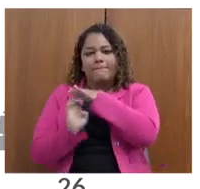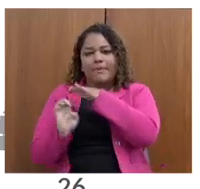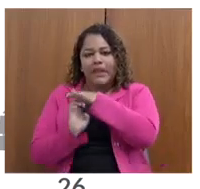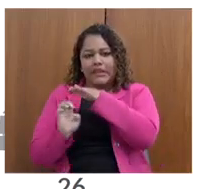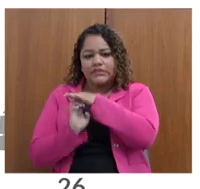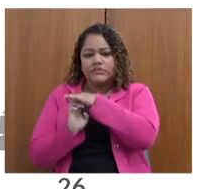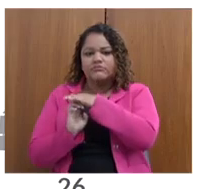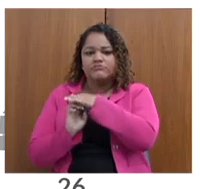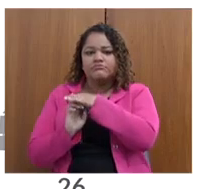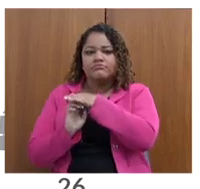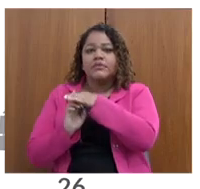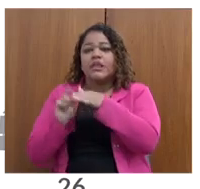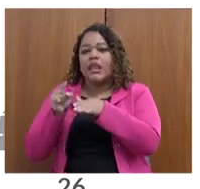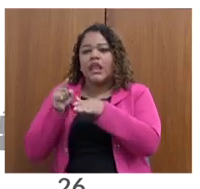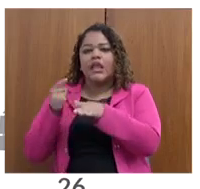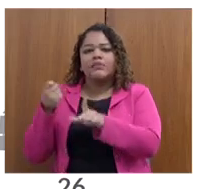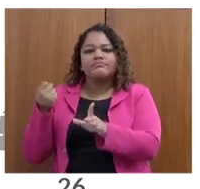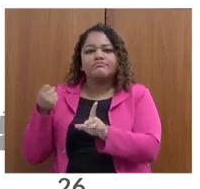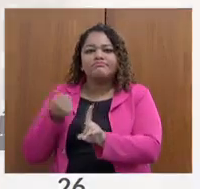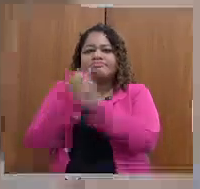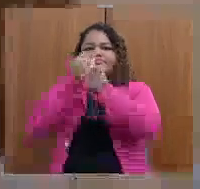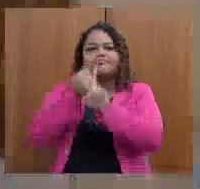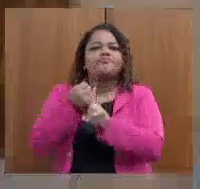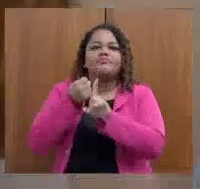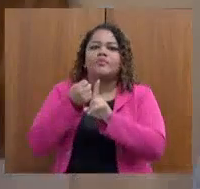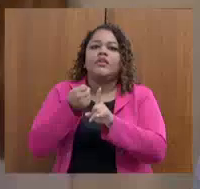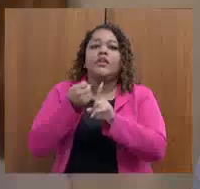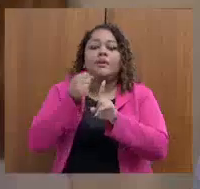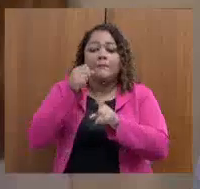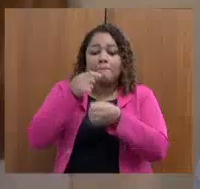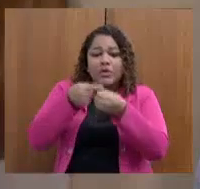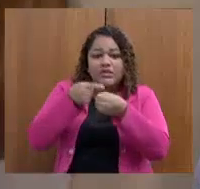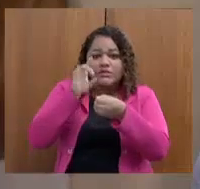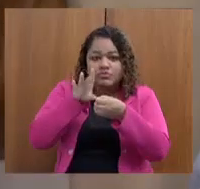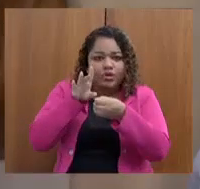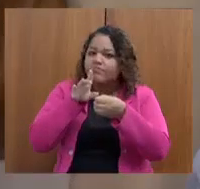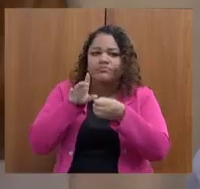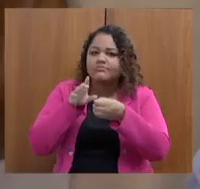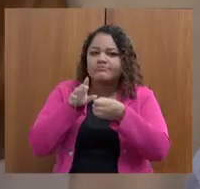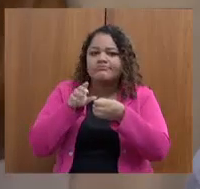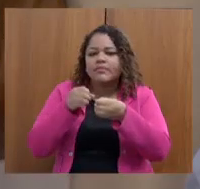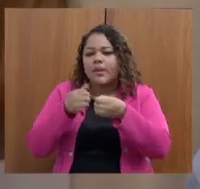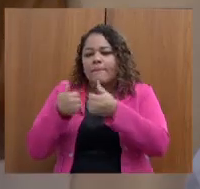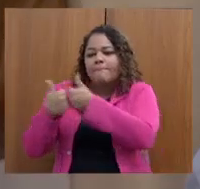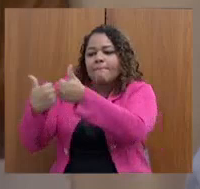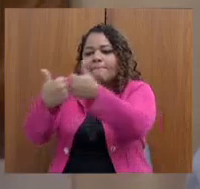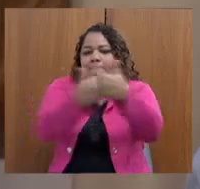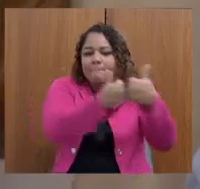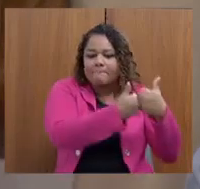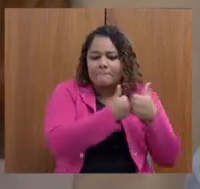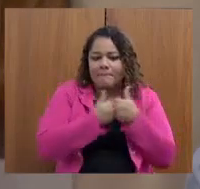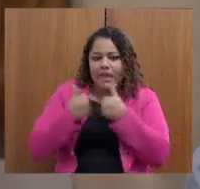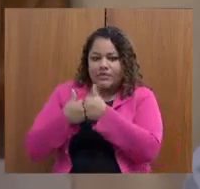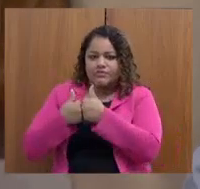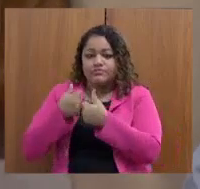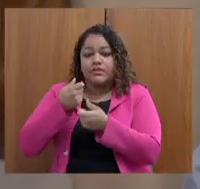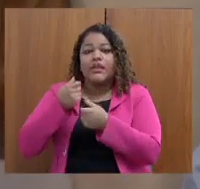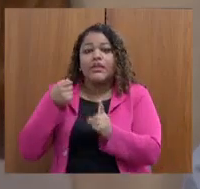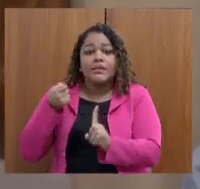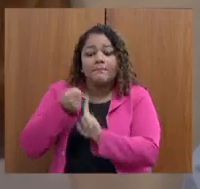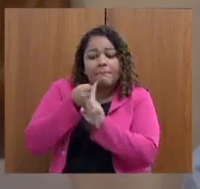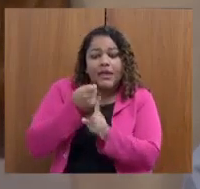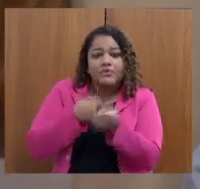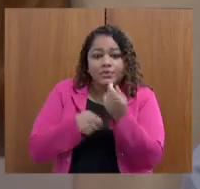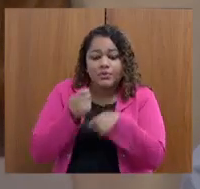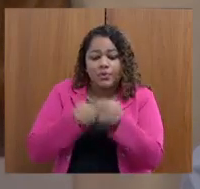transcende os limites do município principalmente no seu Impacto econômico e social no que